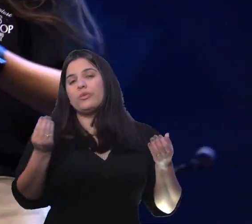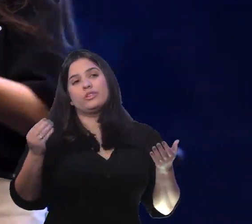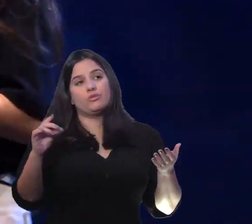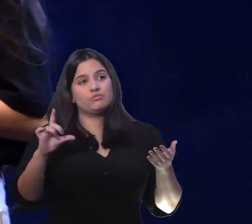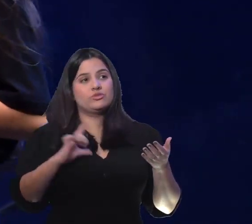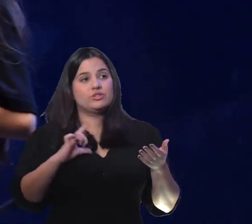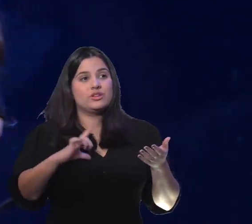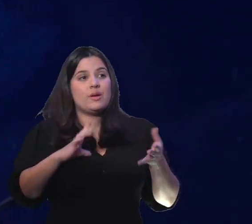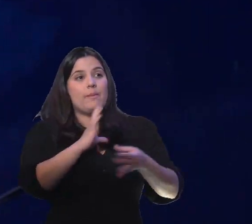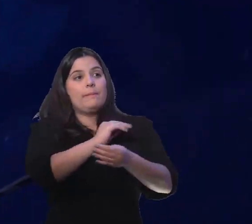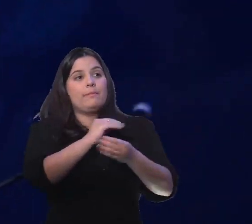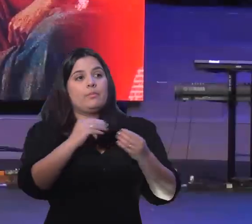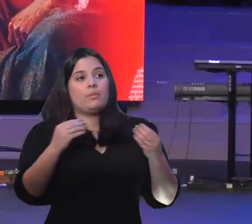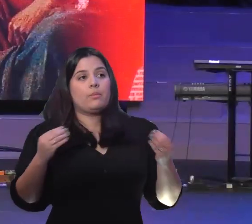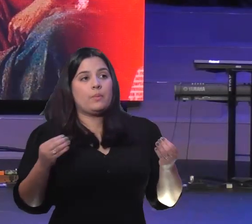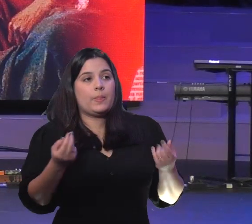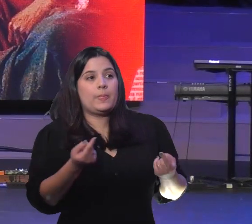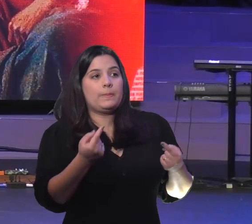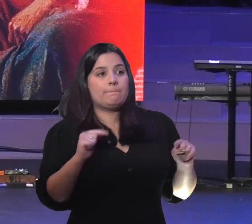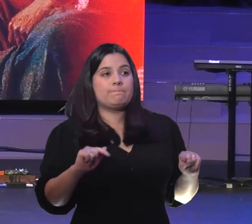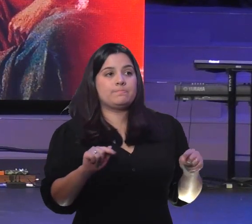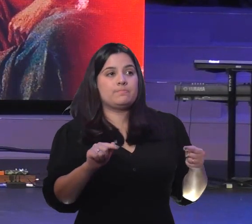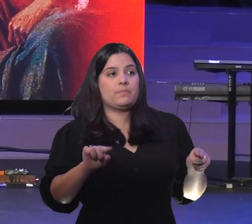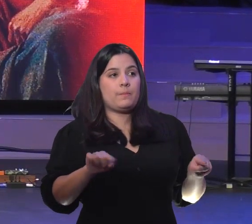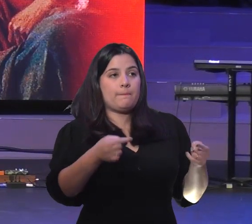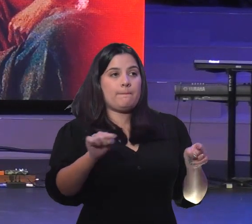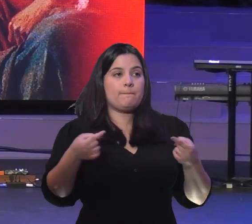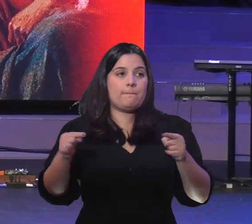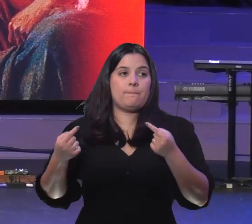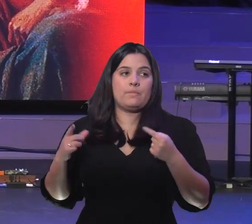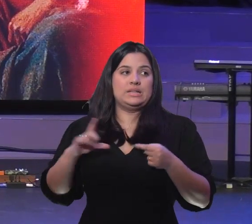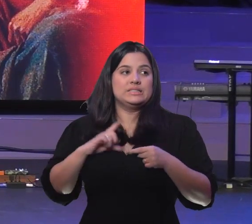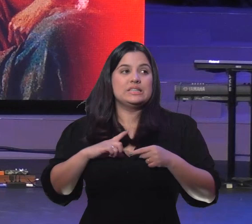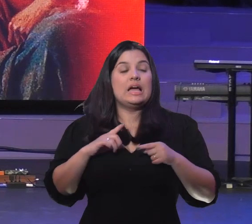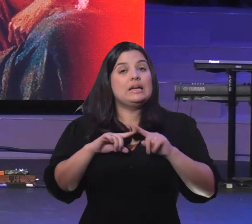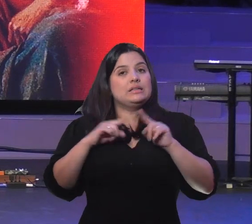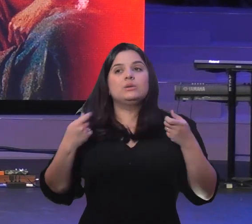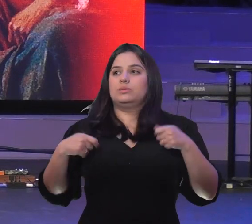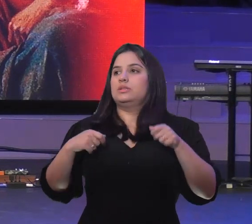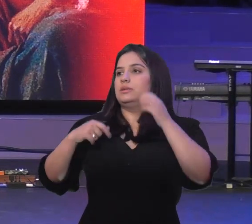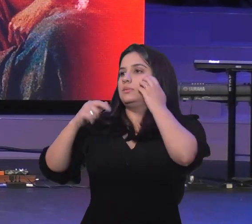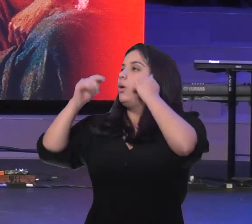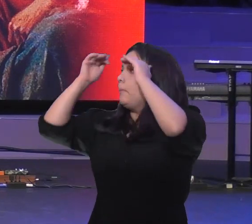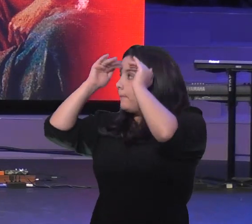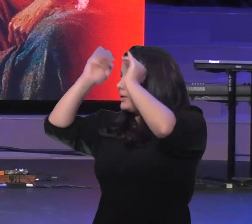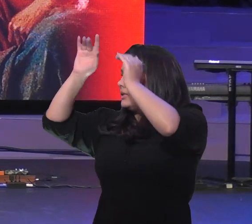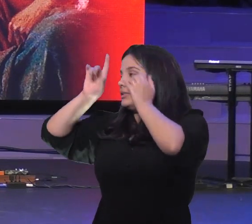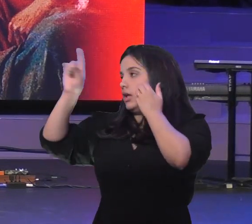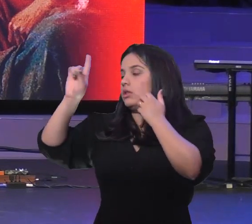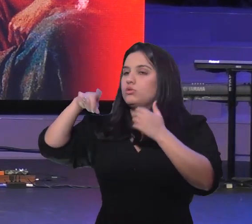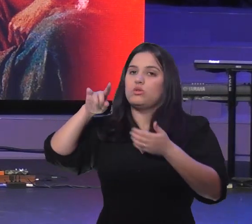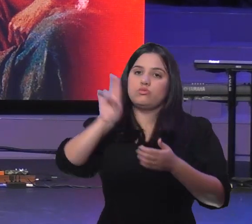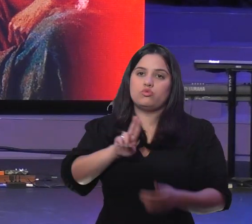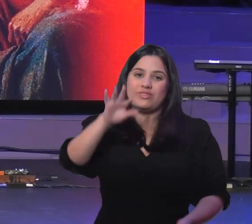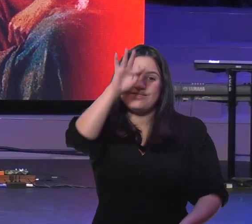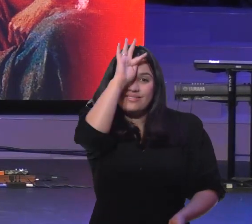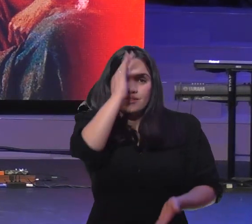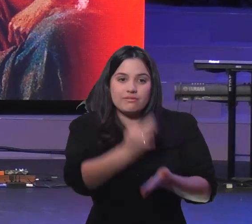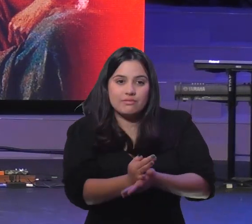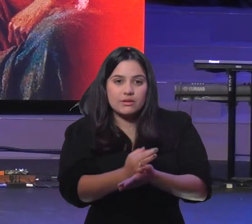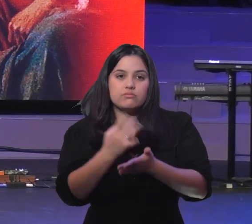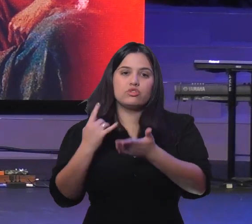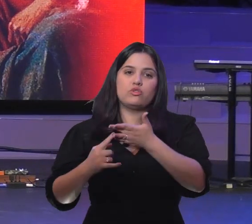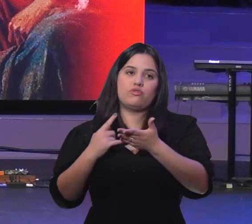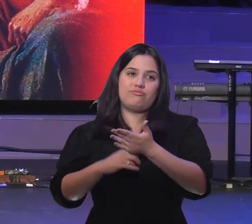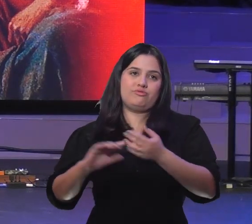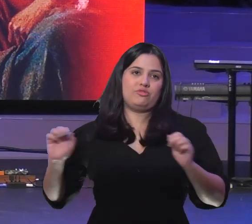obstáculos, muitos desafios ali. Mas ele decidiu ouvir a voz de Deus, dar esse passo de fé, que foi confirmado. Glória a